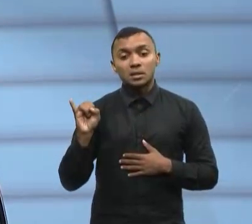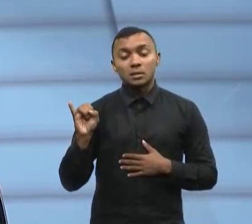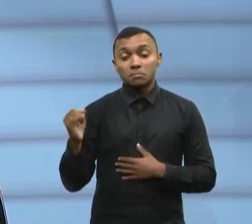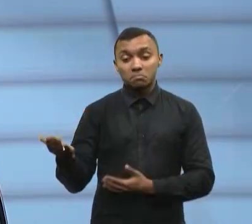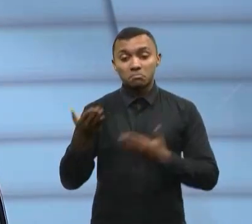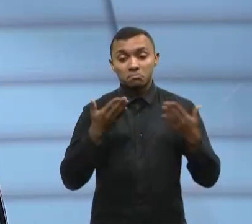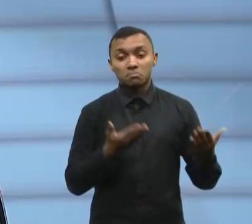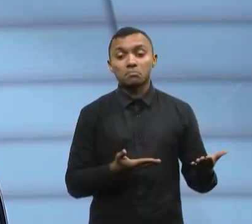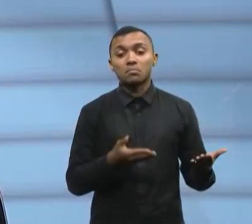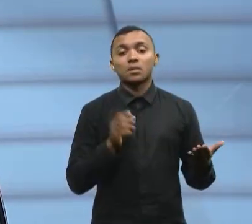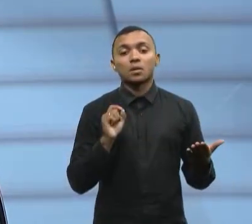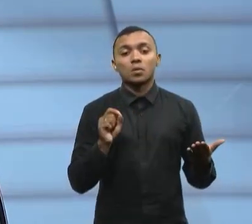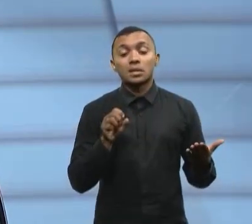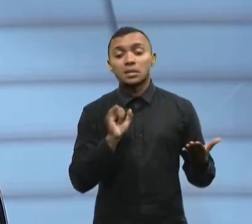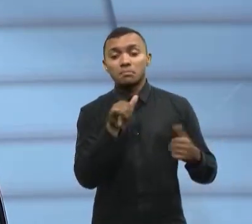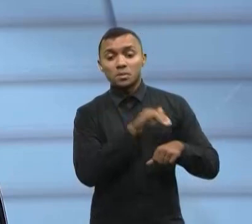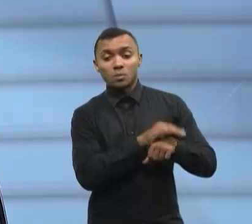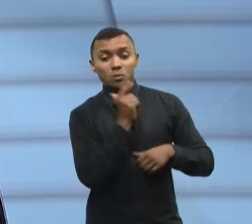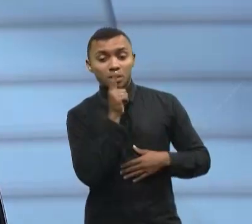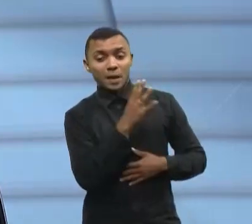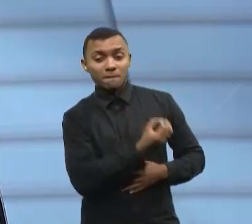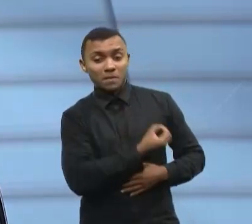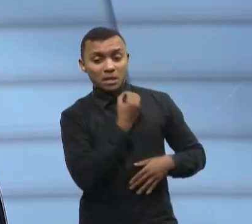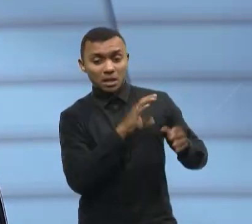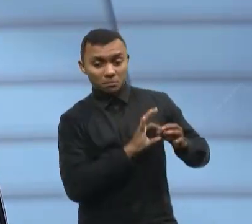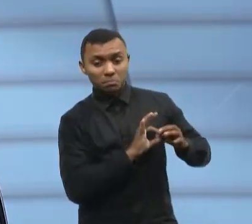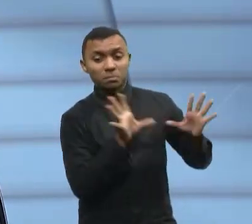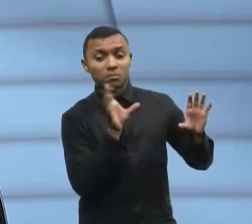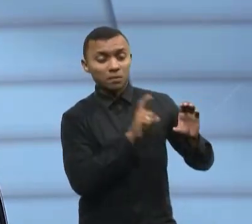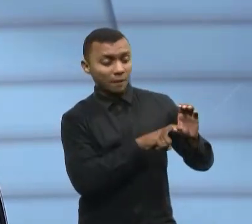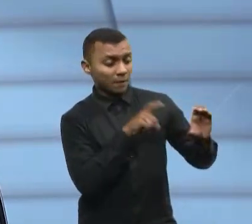para ser independente na vida, né?